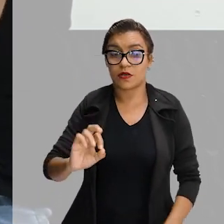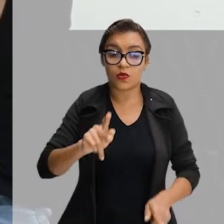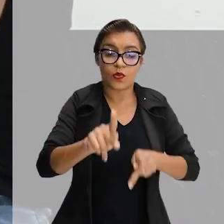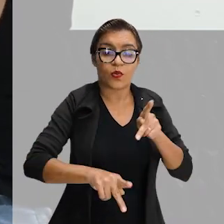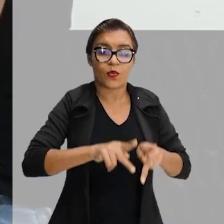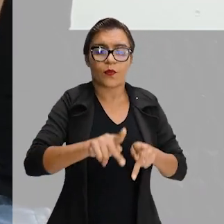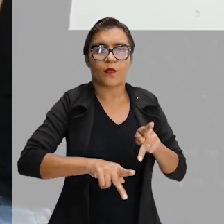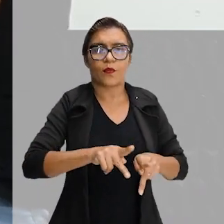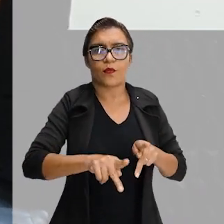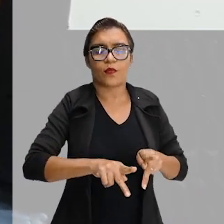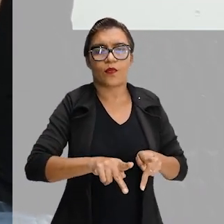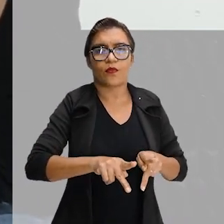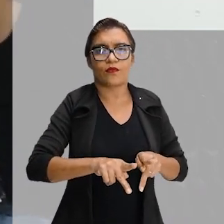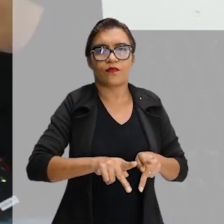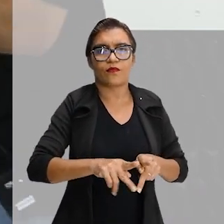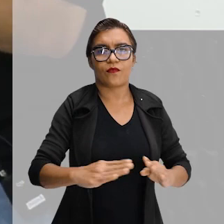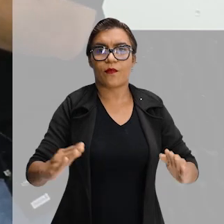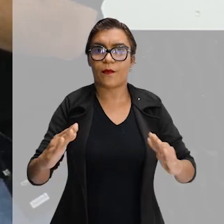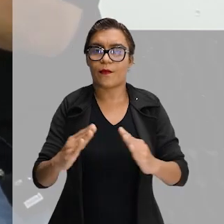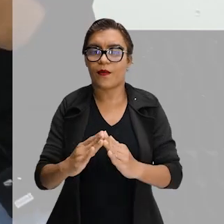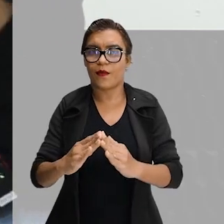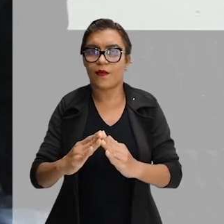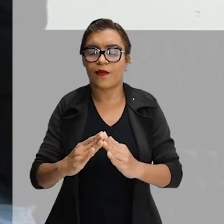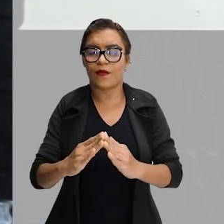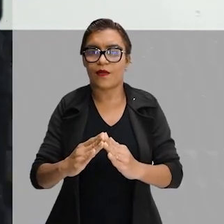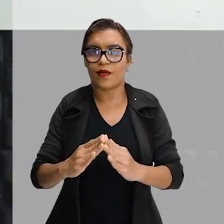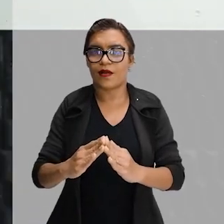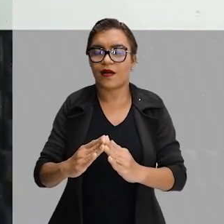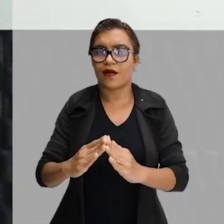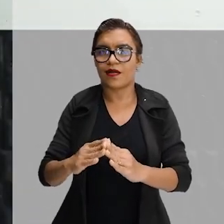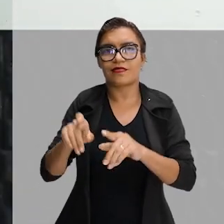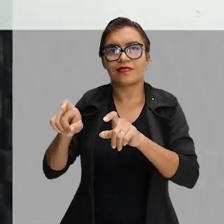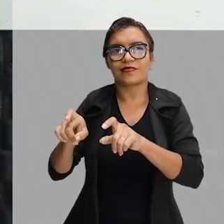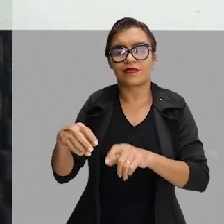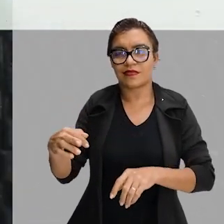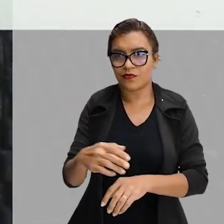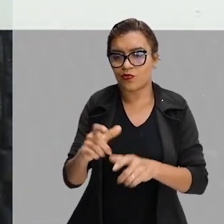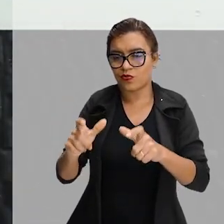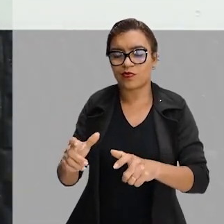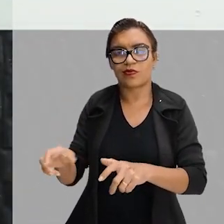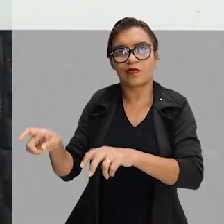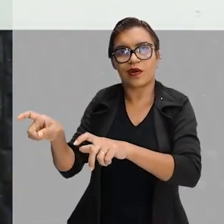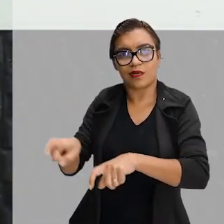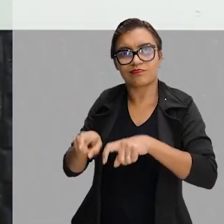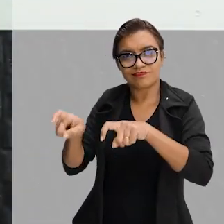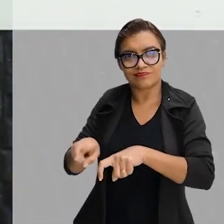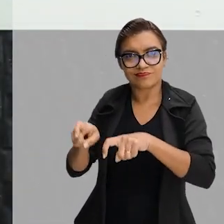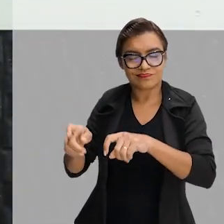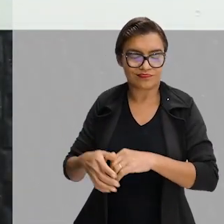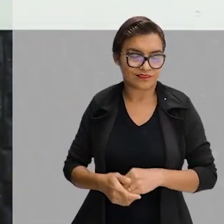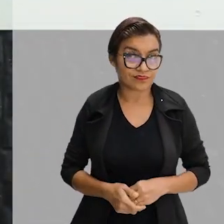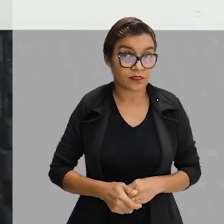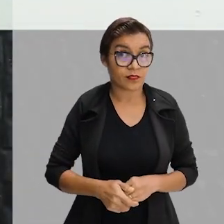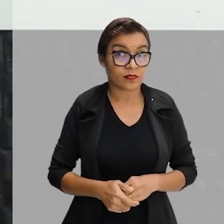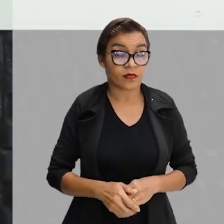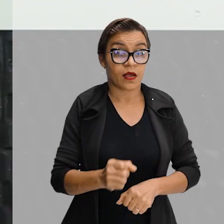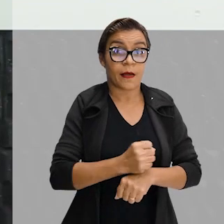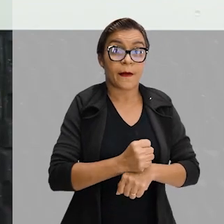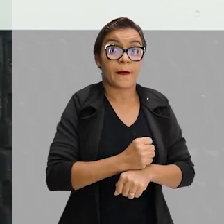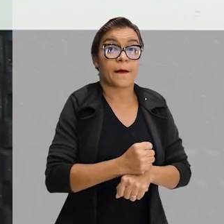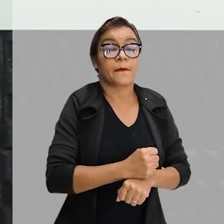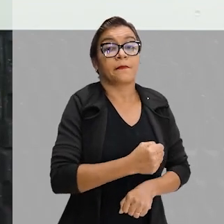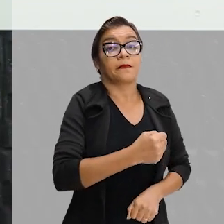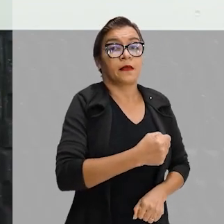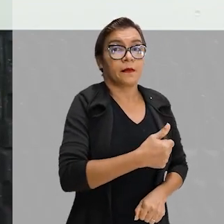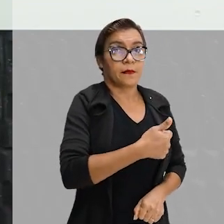na população urbana. Olha o destaque aí, galera. Vamos para o vermelho para destacar. Em 1900, eu